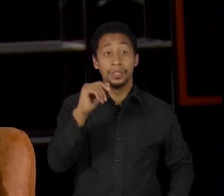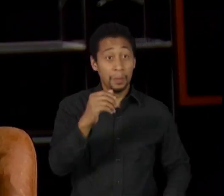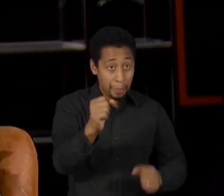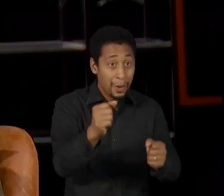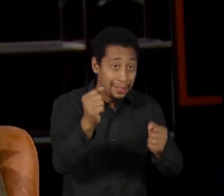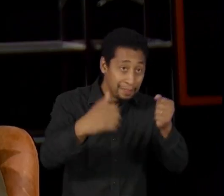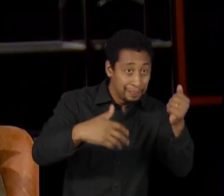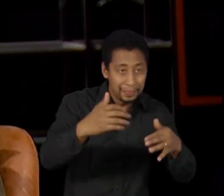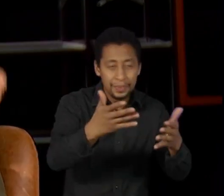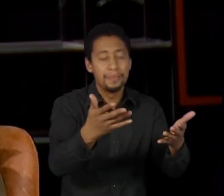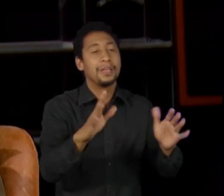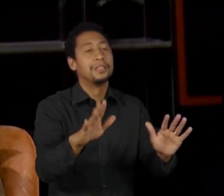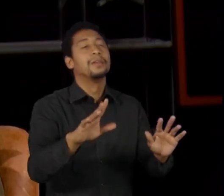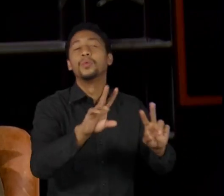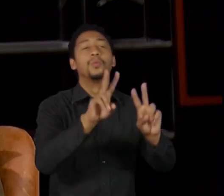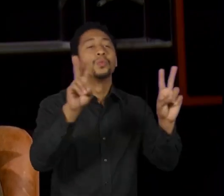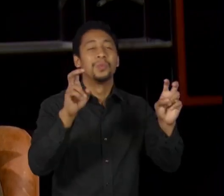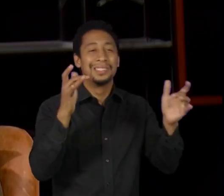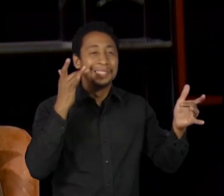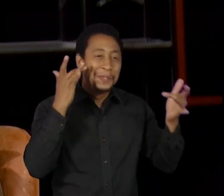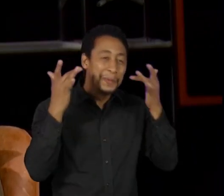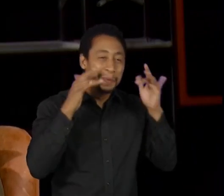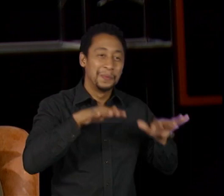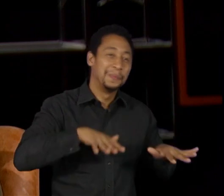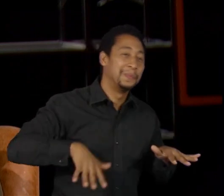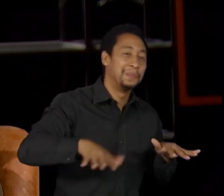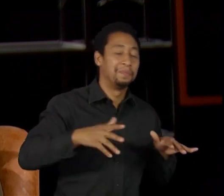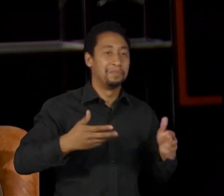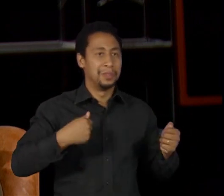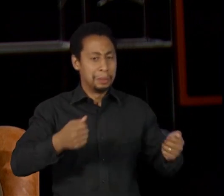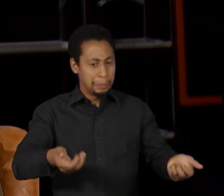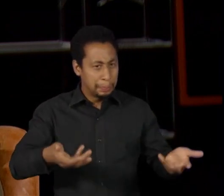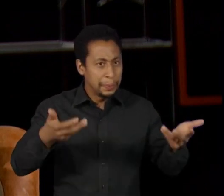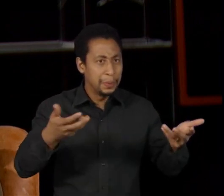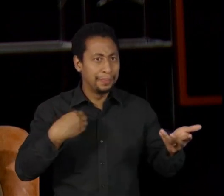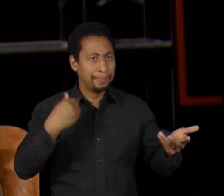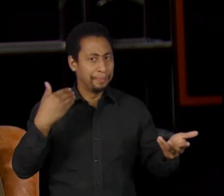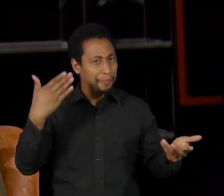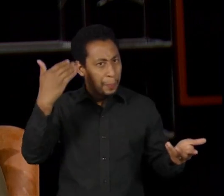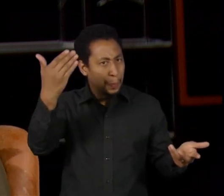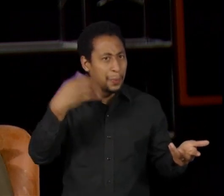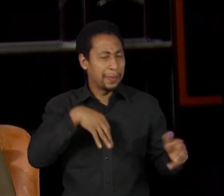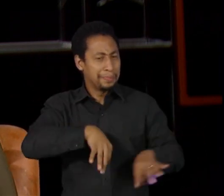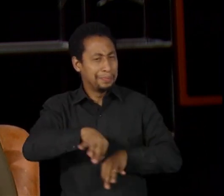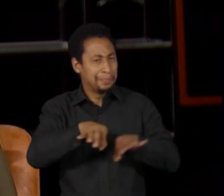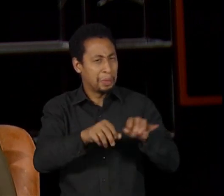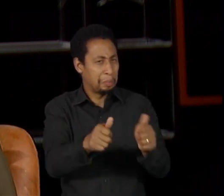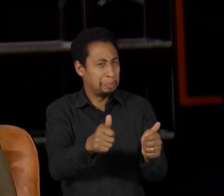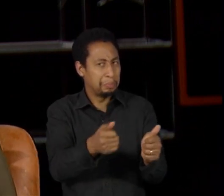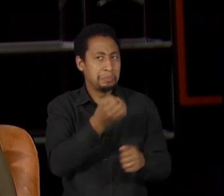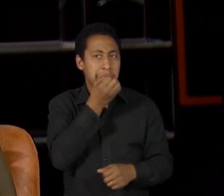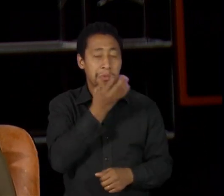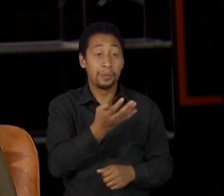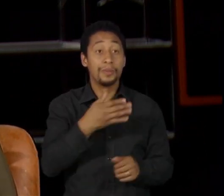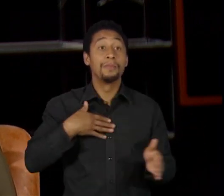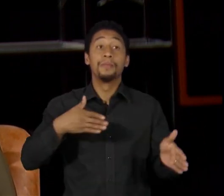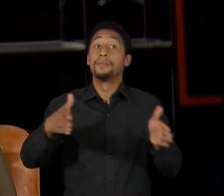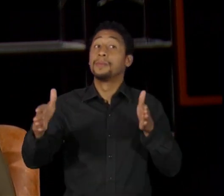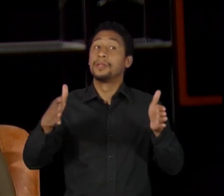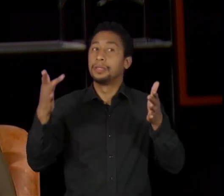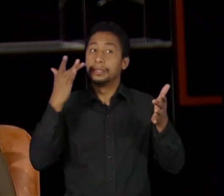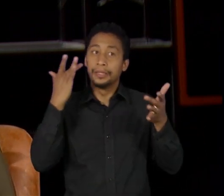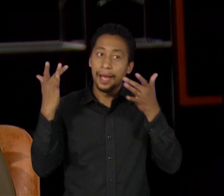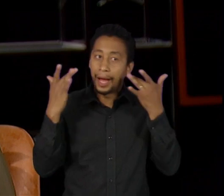peças, de espetáculos grandiosos, produções caprichadíssimas, numa época que o teatro vivia basicamente